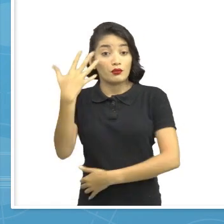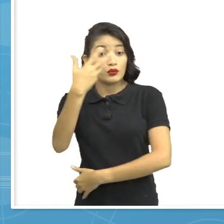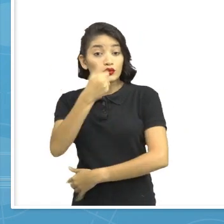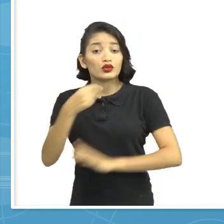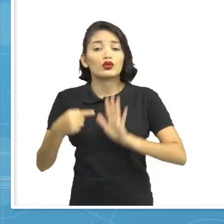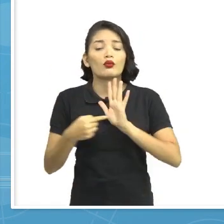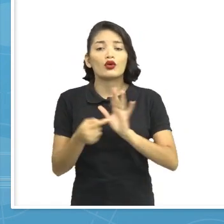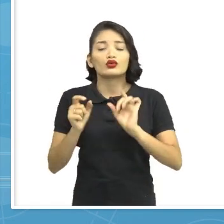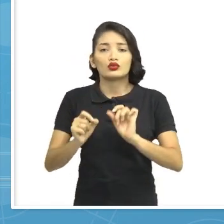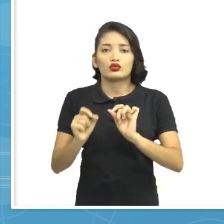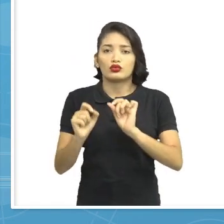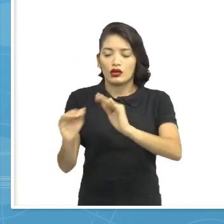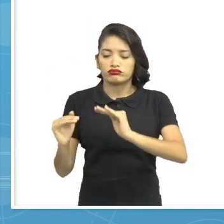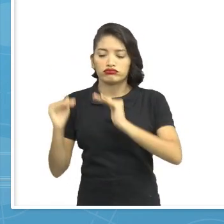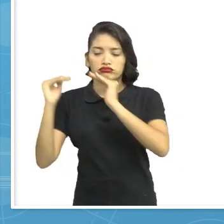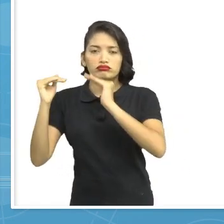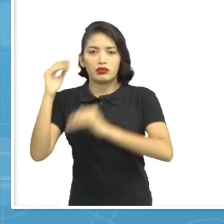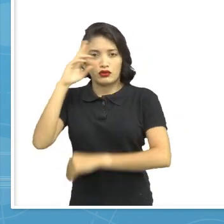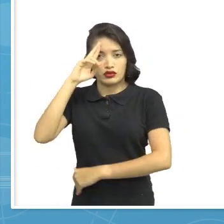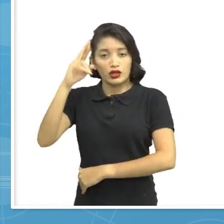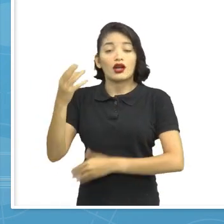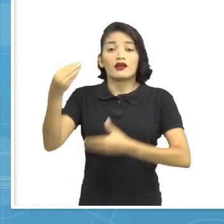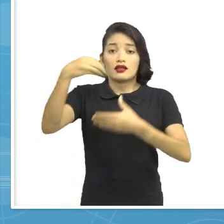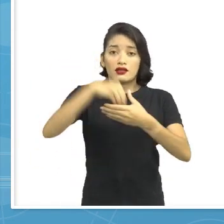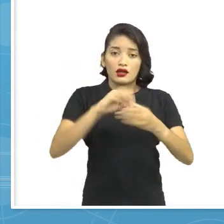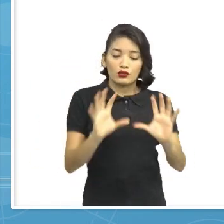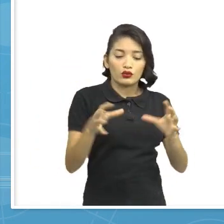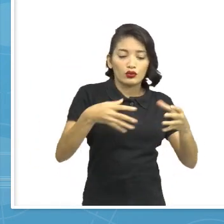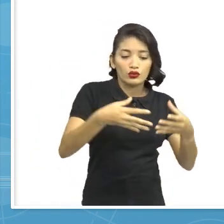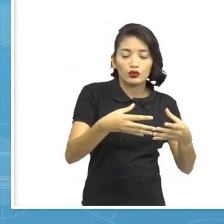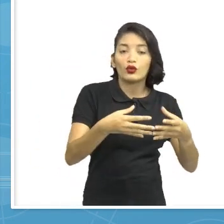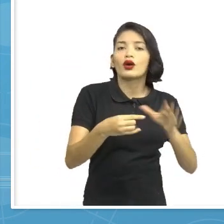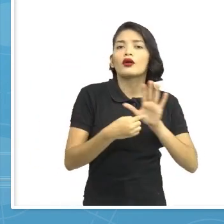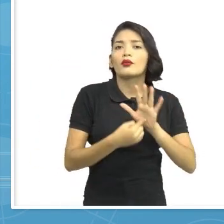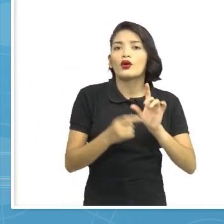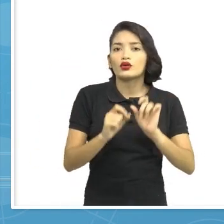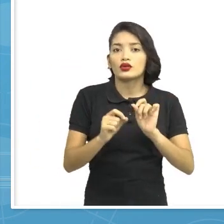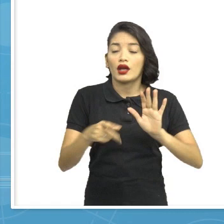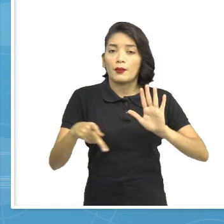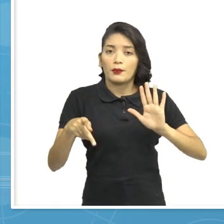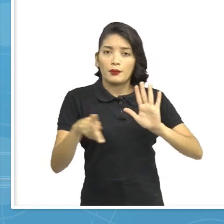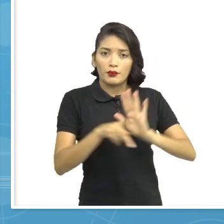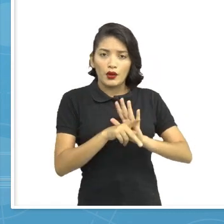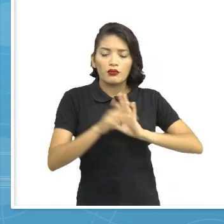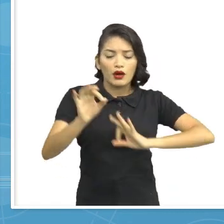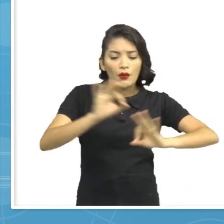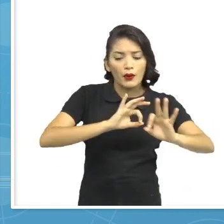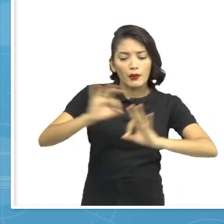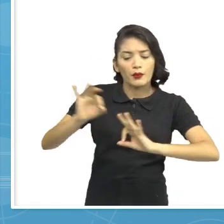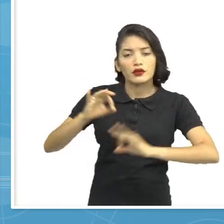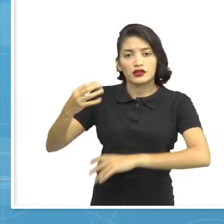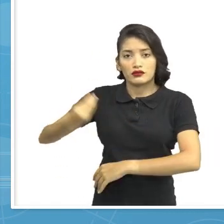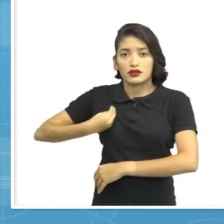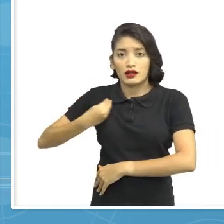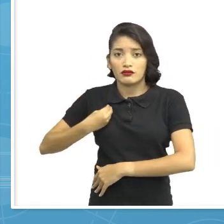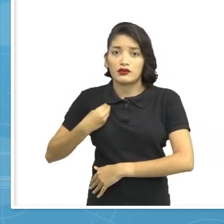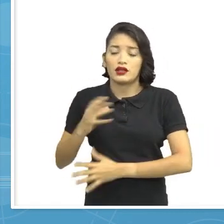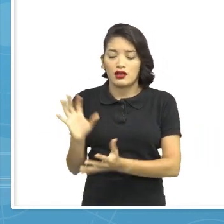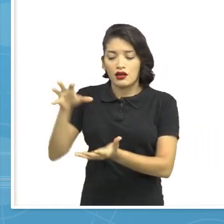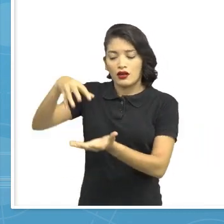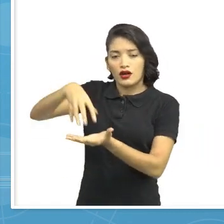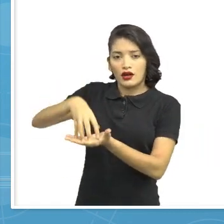indica a posição de chefe dentro do grupo e simboliza a própria ordenação da vida em uma aldeia